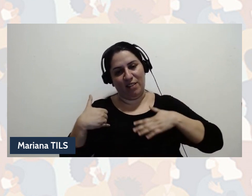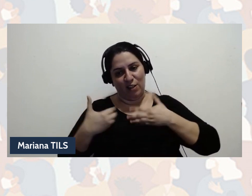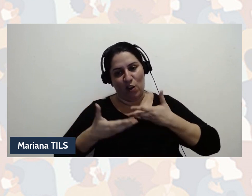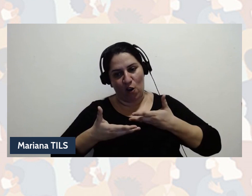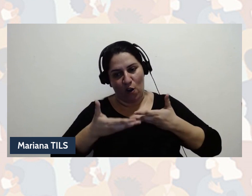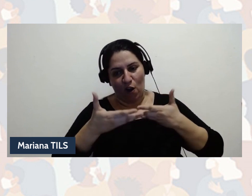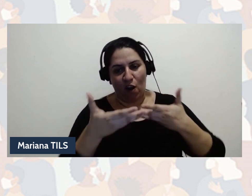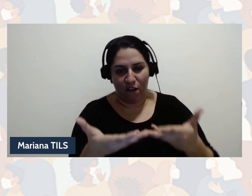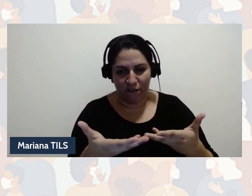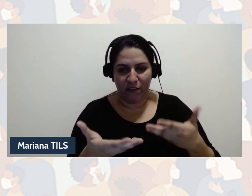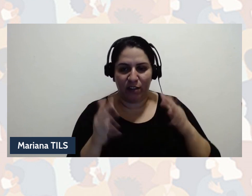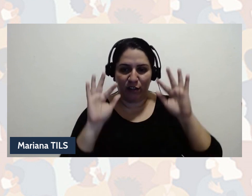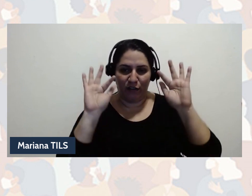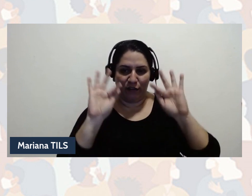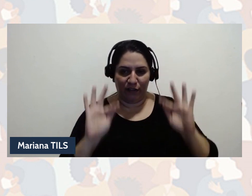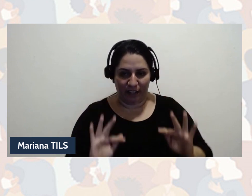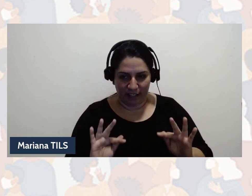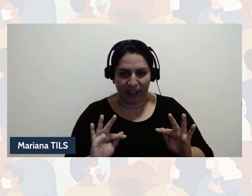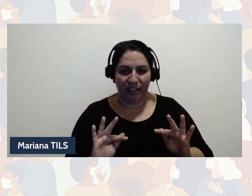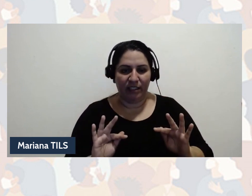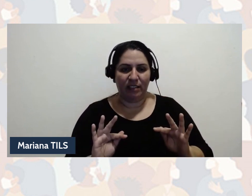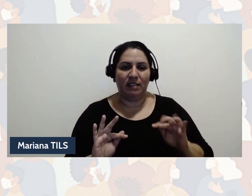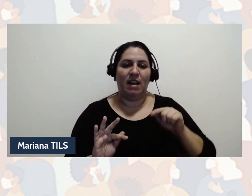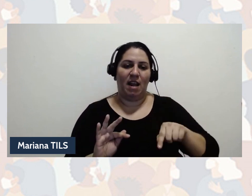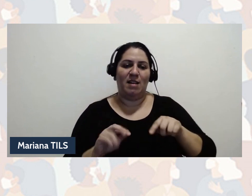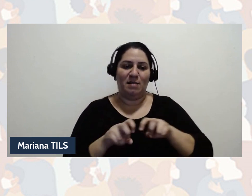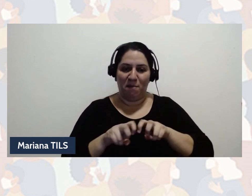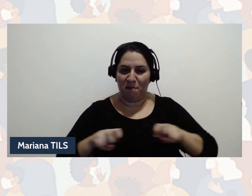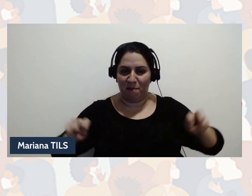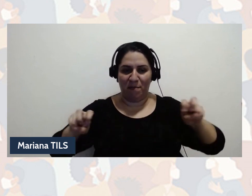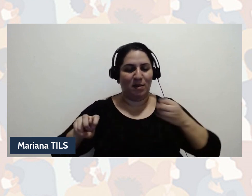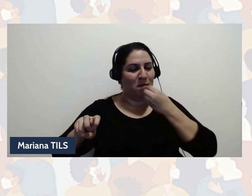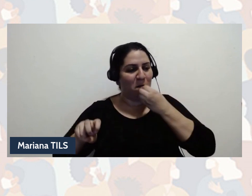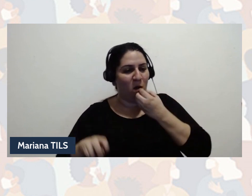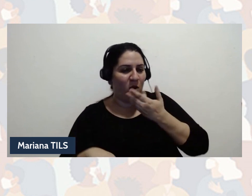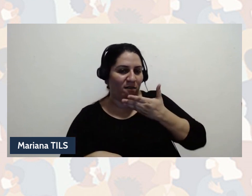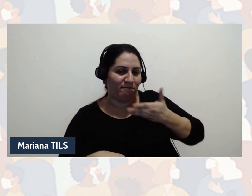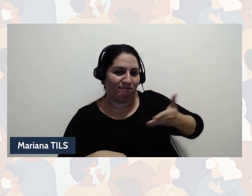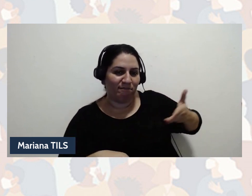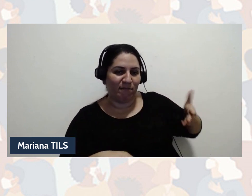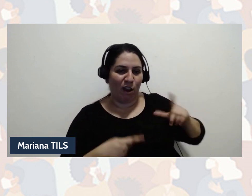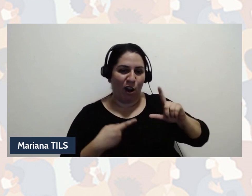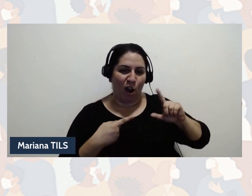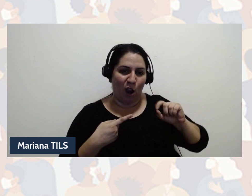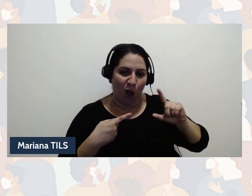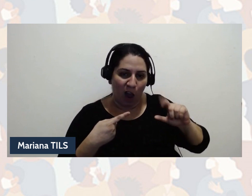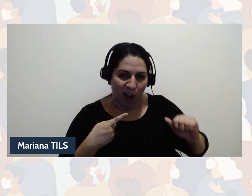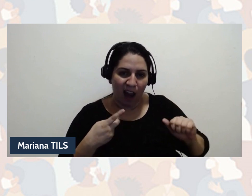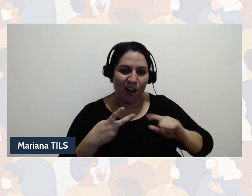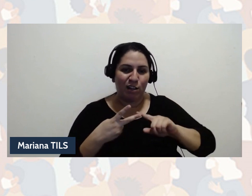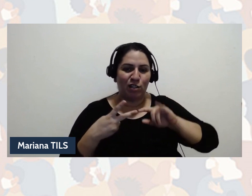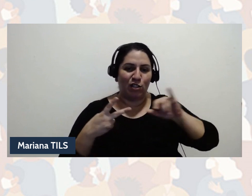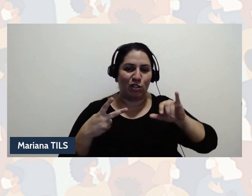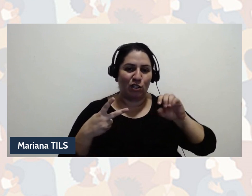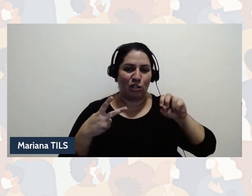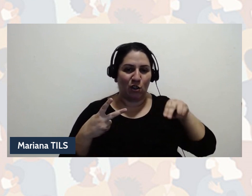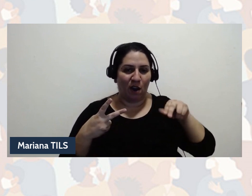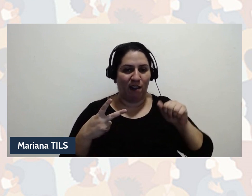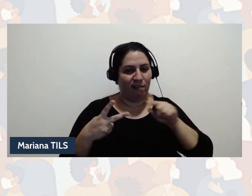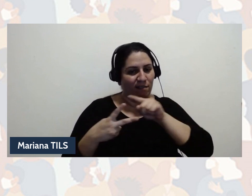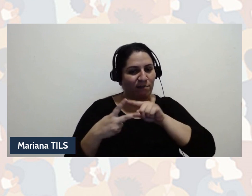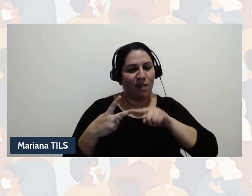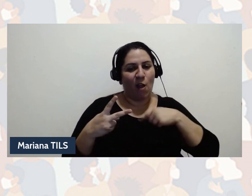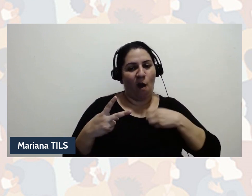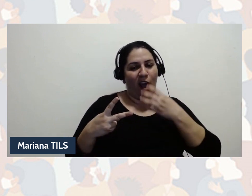convite, muito feliz de fazer parte dessa mesa em tão boa companhia da Lola e da Joana, que são mulheres que eu admiro